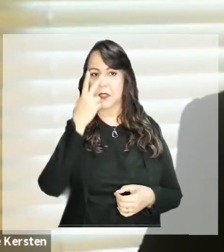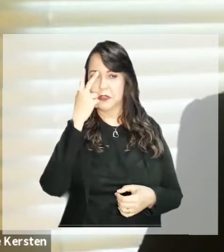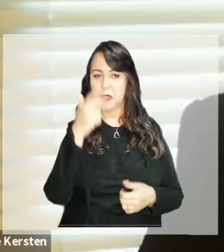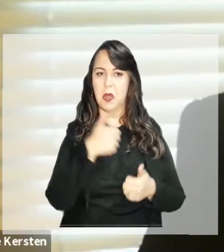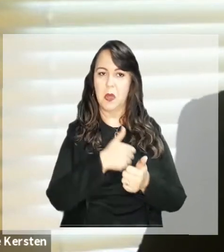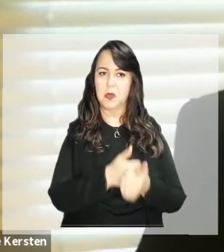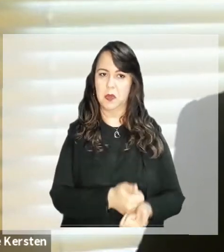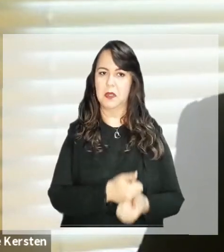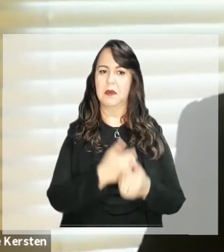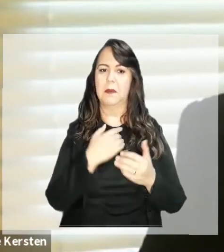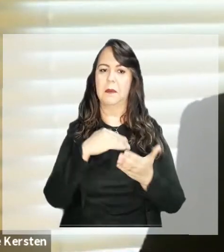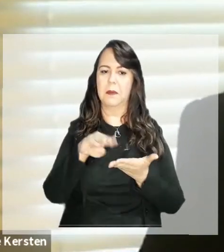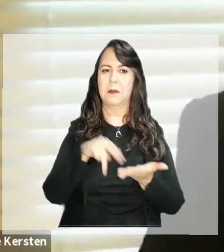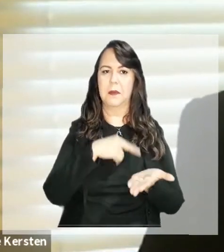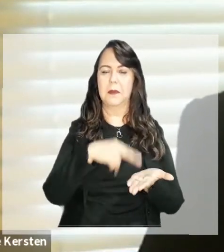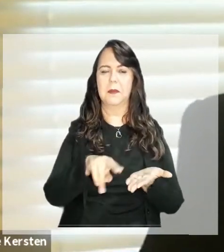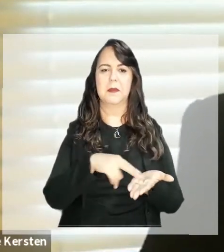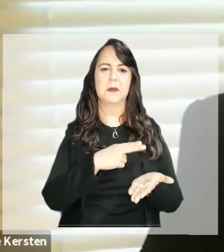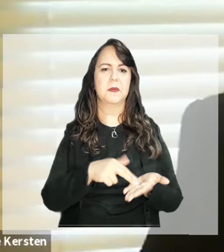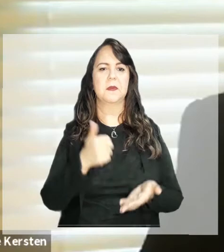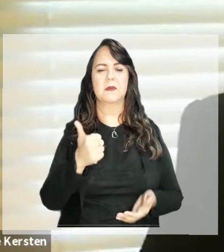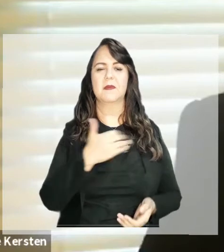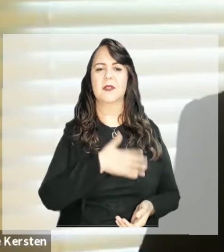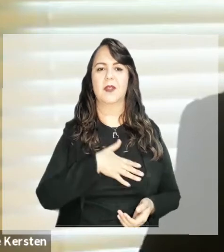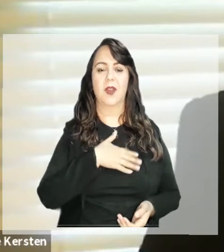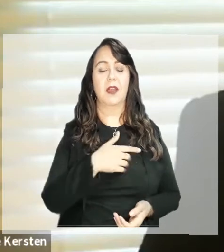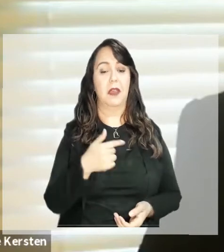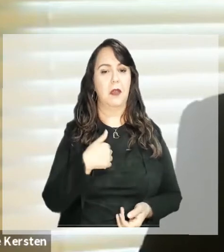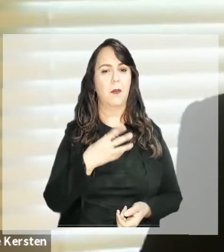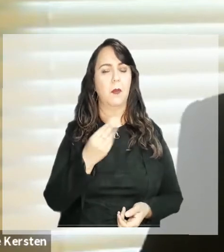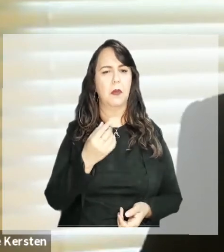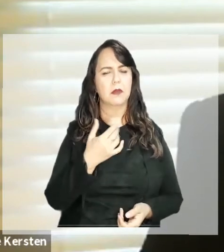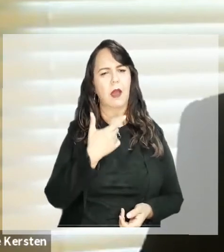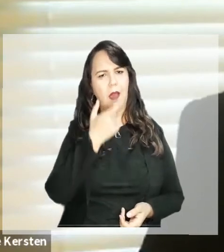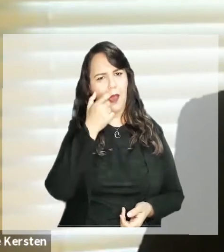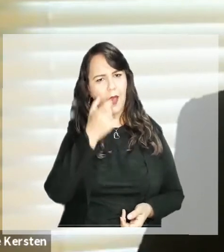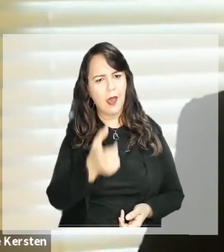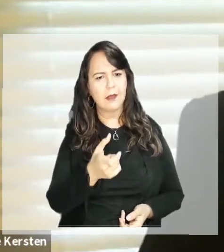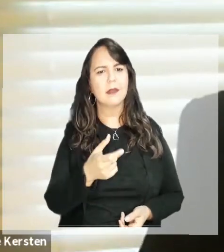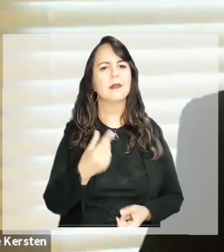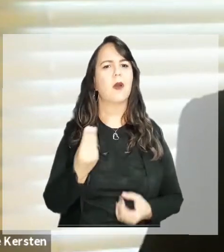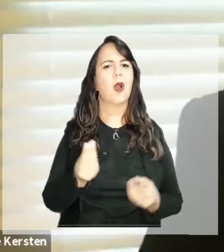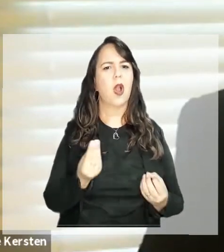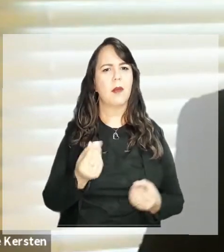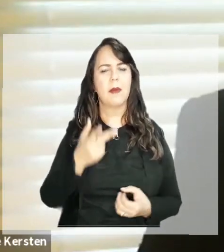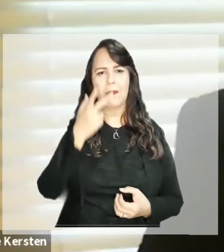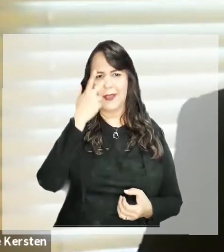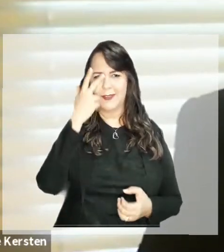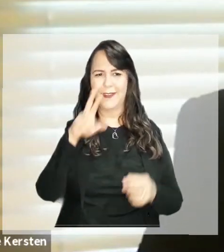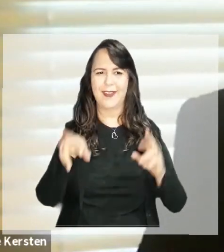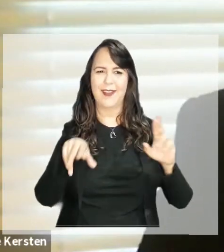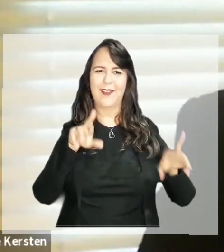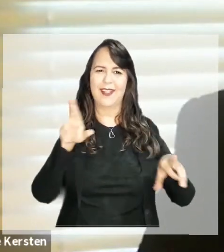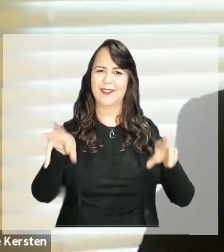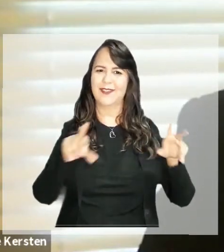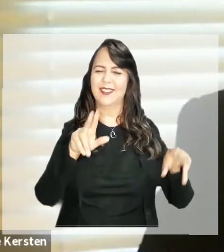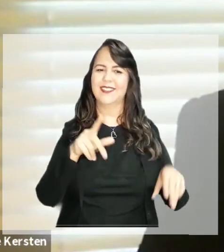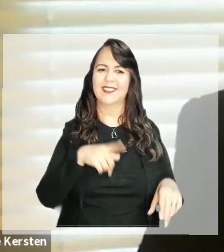Inclusive, me chamou a atenção como o nosso público é diversificado, né? Acabou de